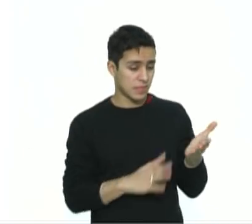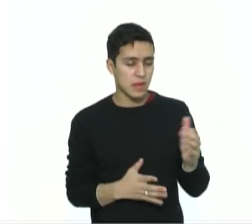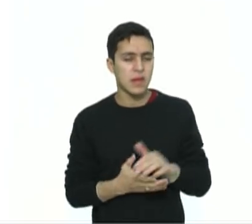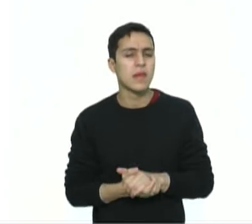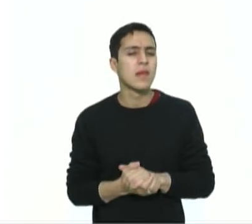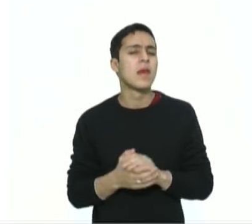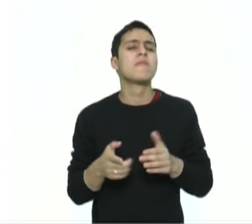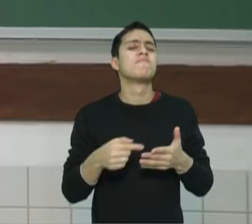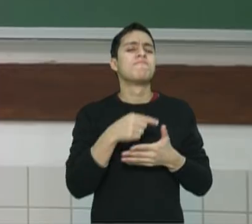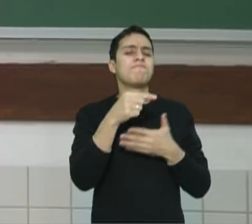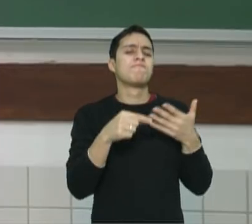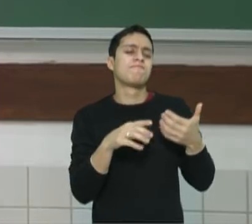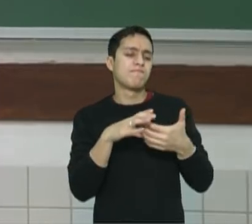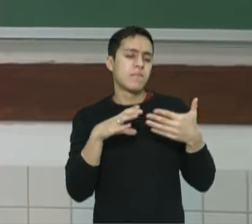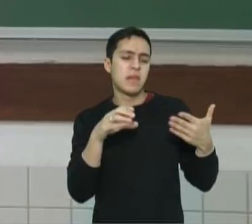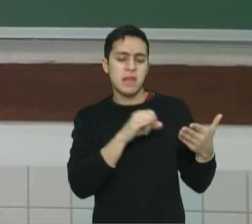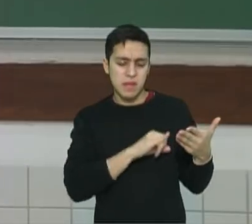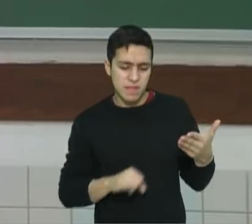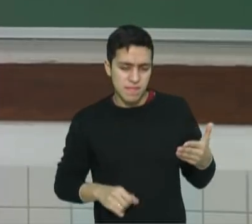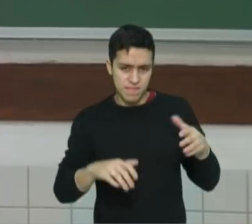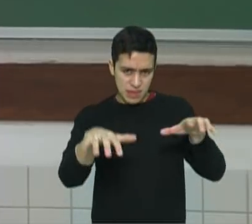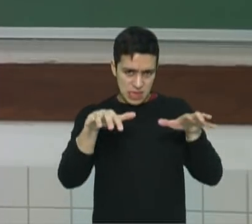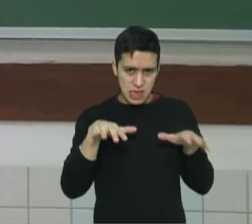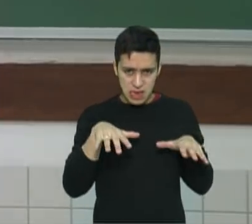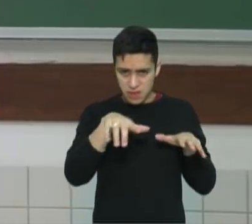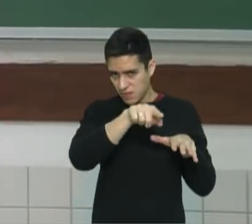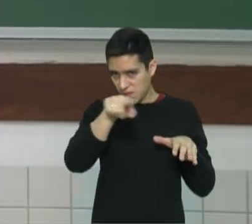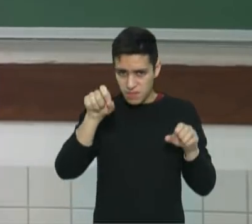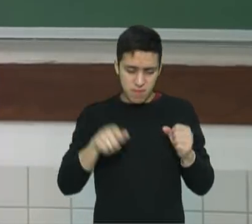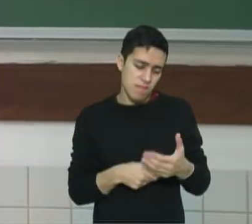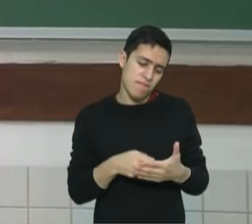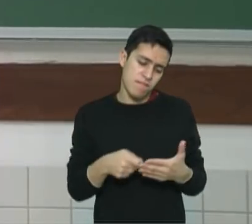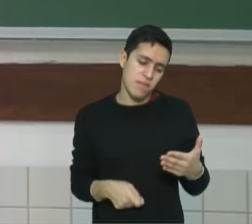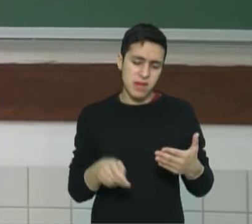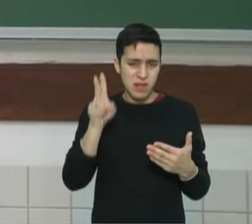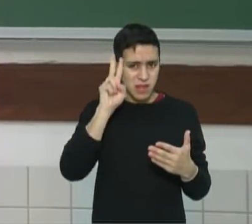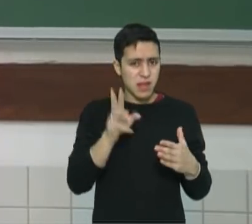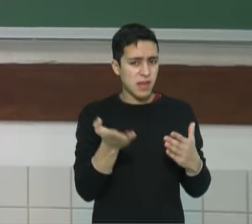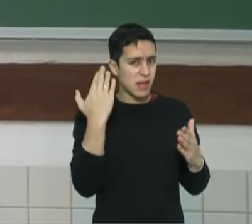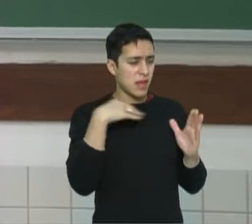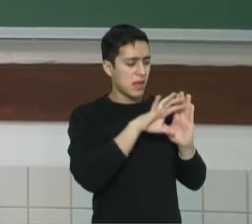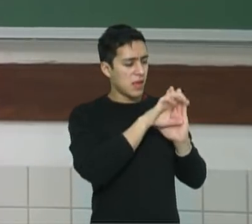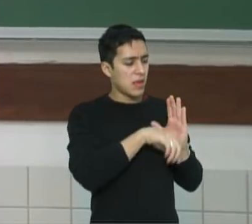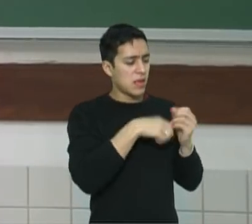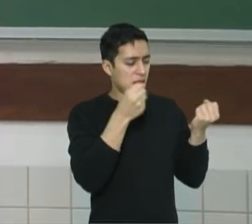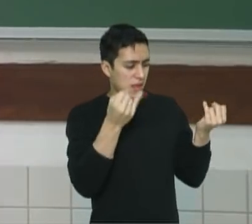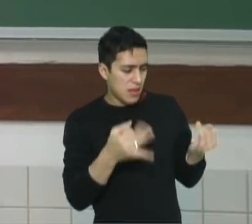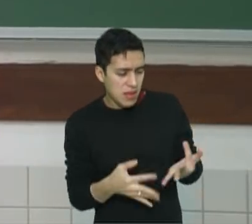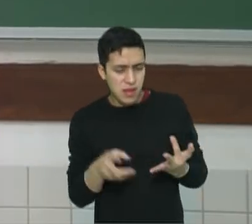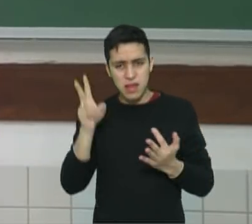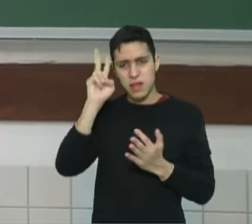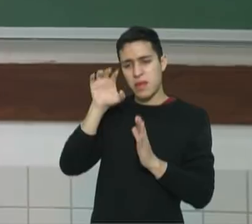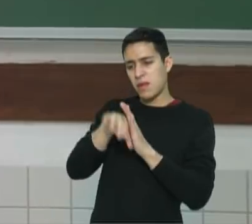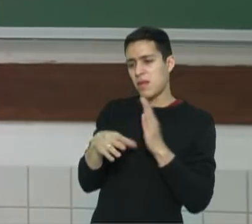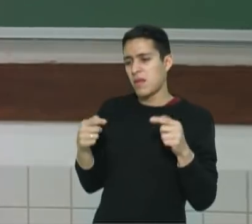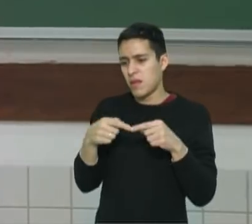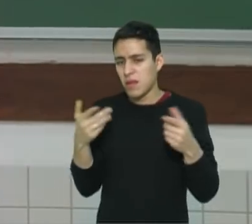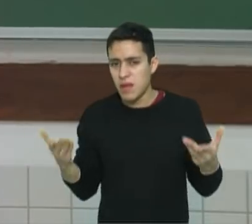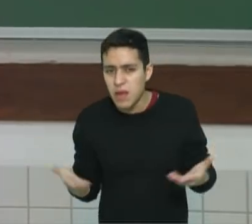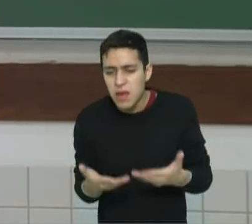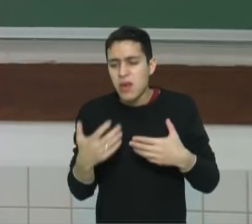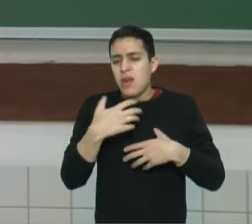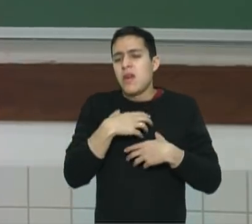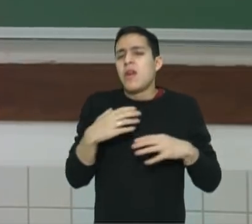próximas características de imperialismo que você pode citar? Lembrem o que vocês conceituaram lá atrás e conceituem agora de maneira